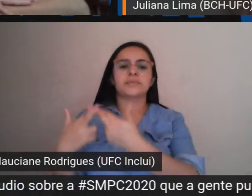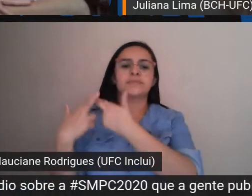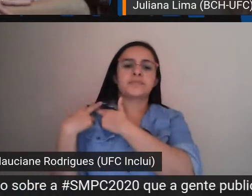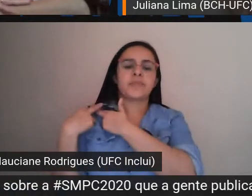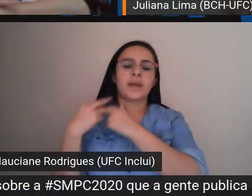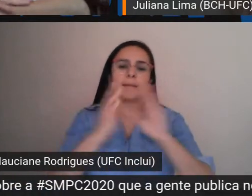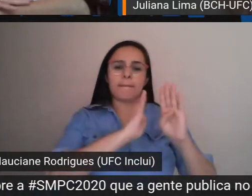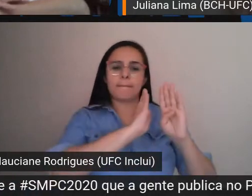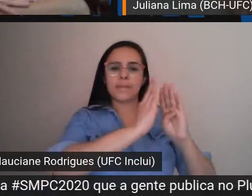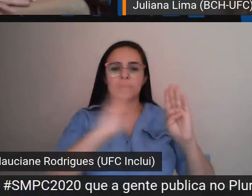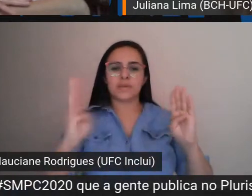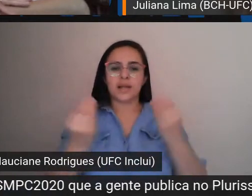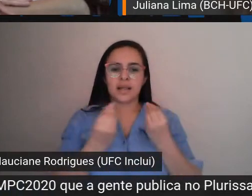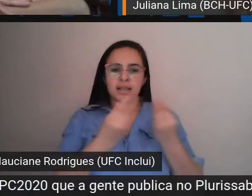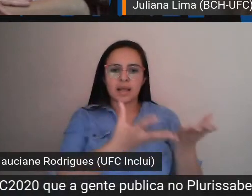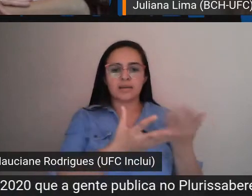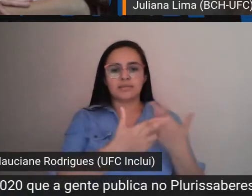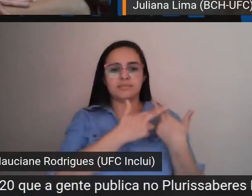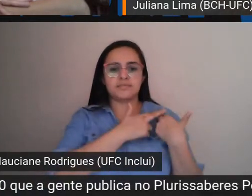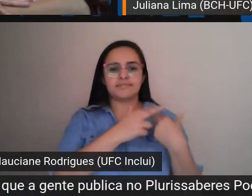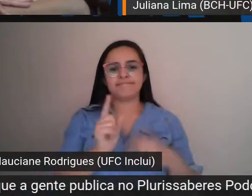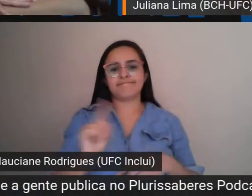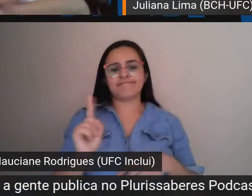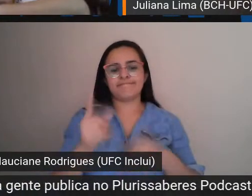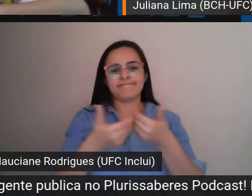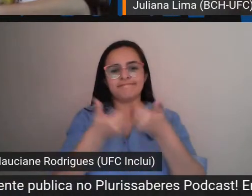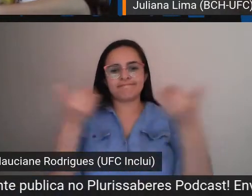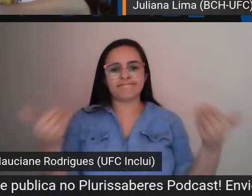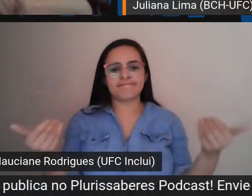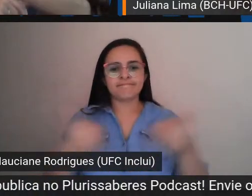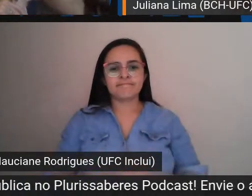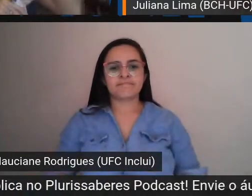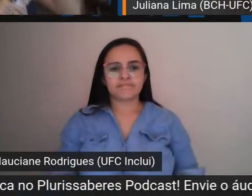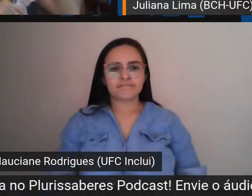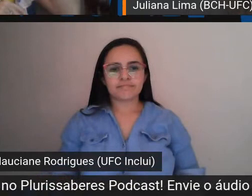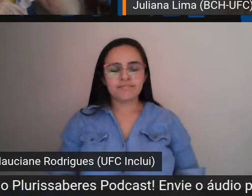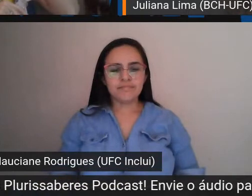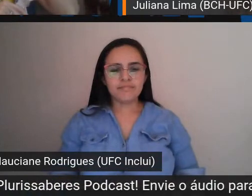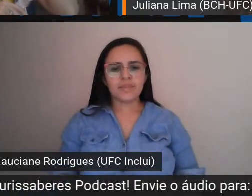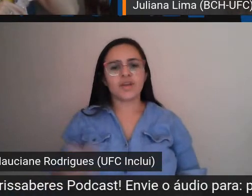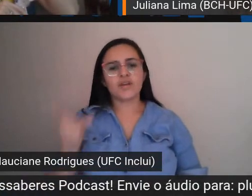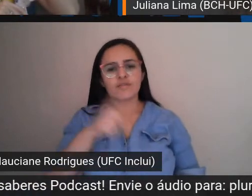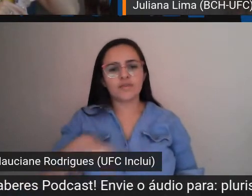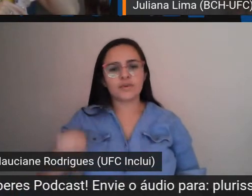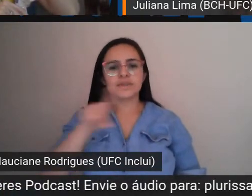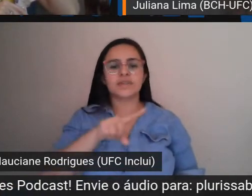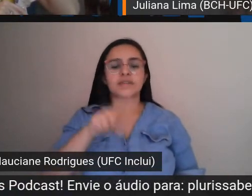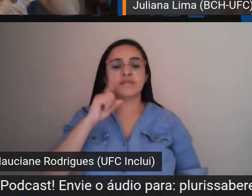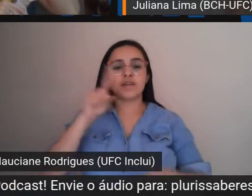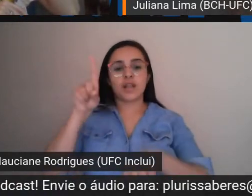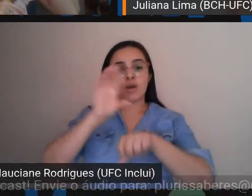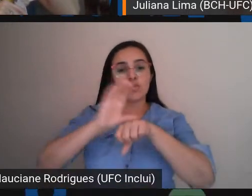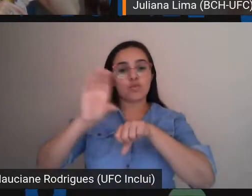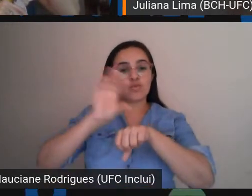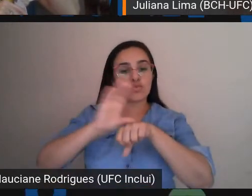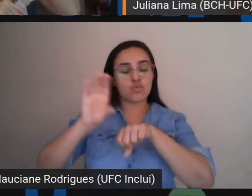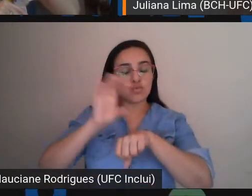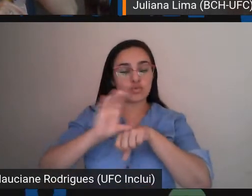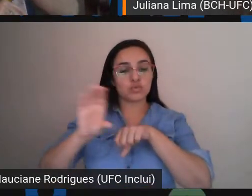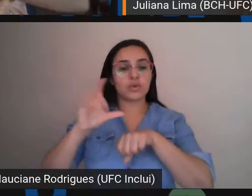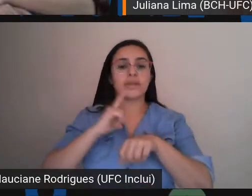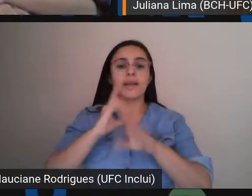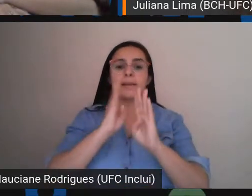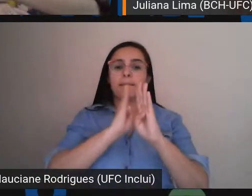bibliotecárias. Professora, muito obrigada, olha. Não é na frente de vocês, não. Se você for ver lá no curso, a gente tem até uma